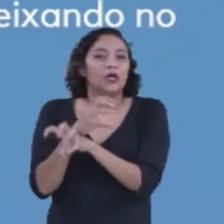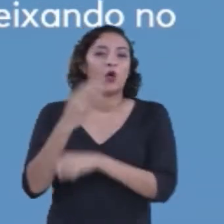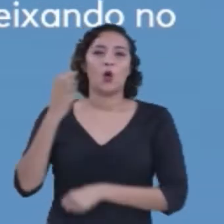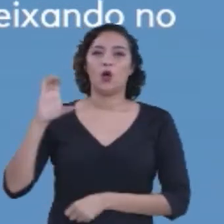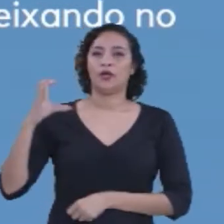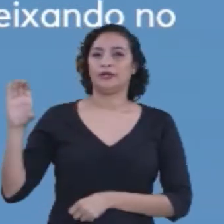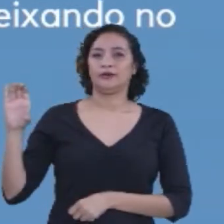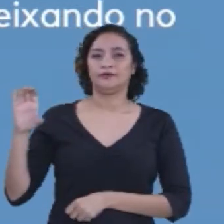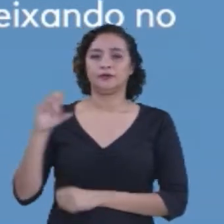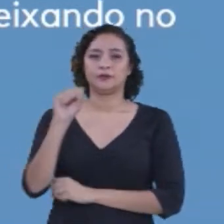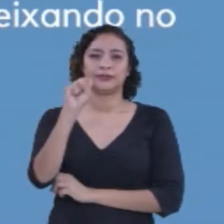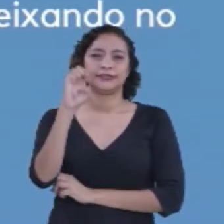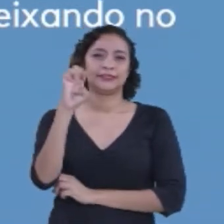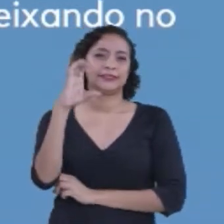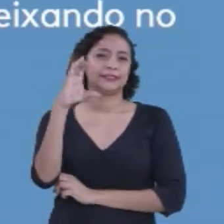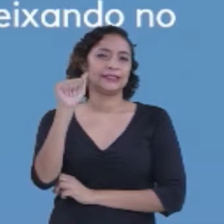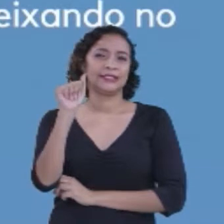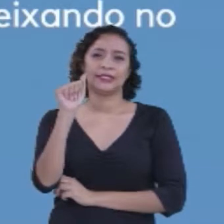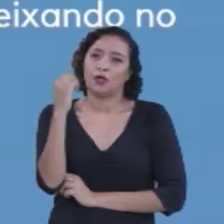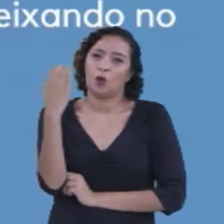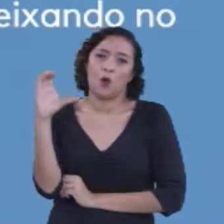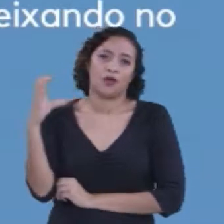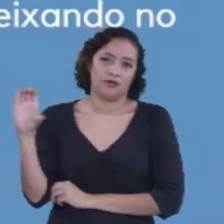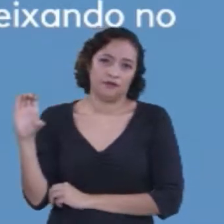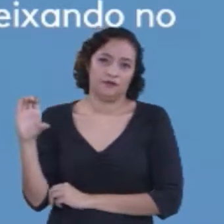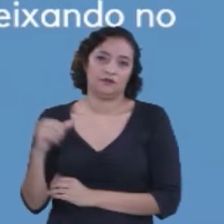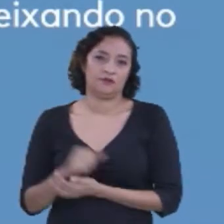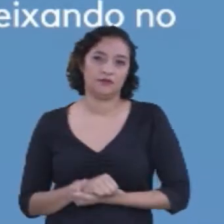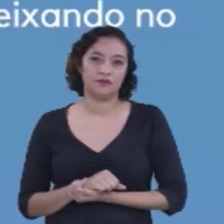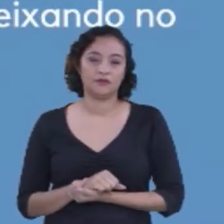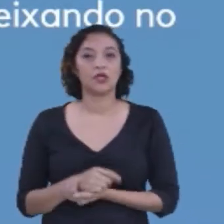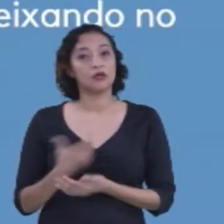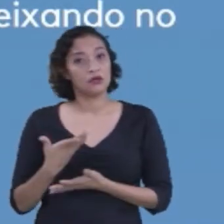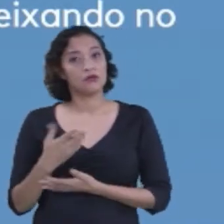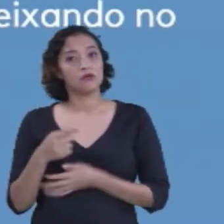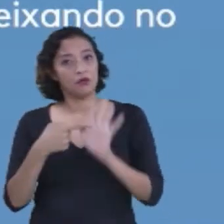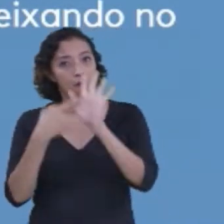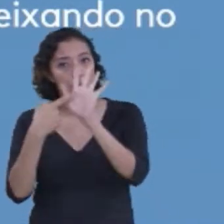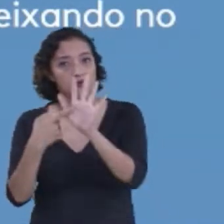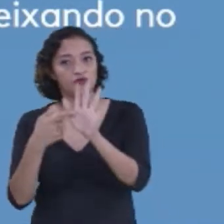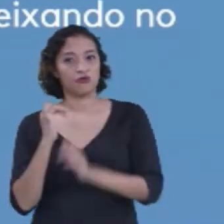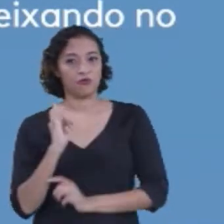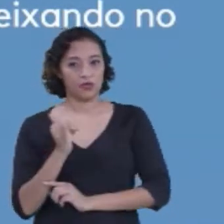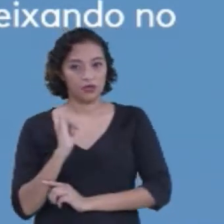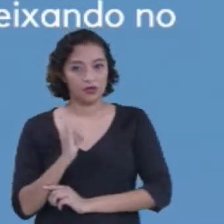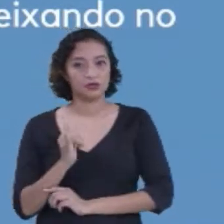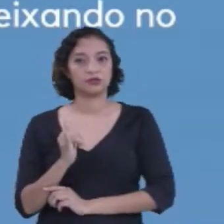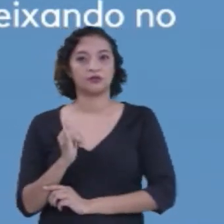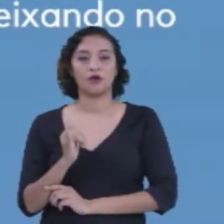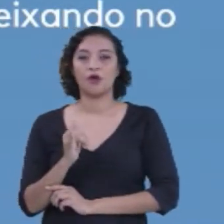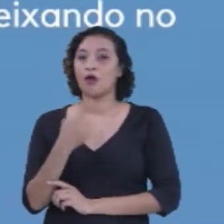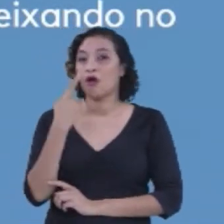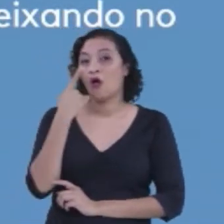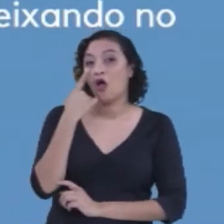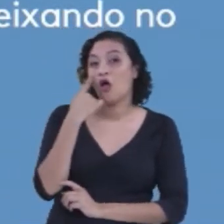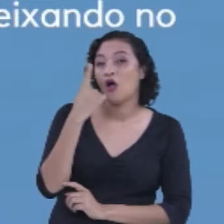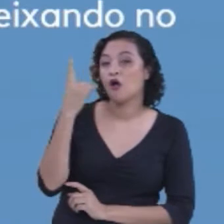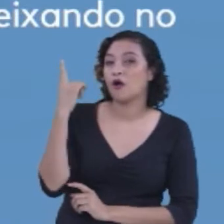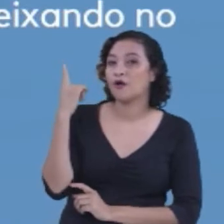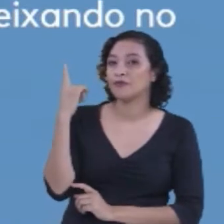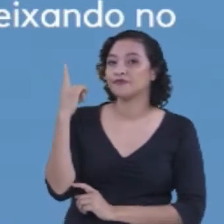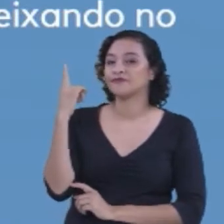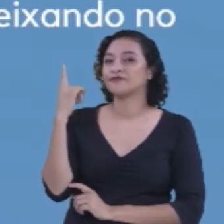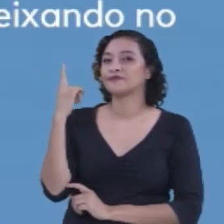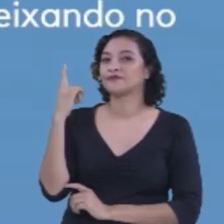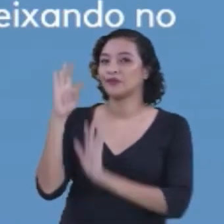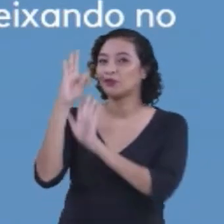Então, ele narrou ali uma situação, um fato. Notem aí nas outras situações como ele segue a